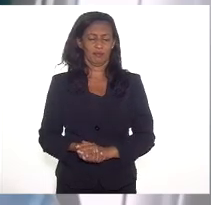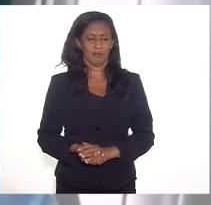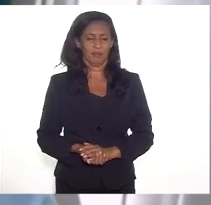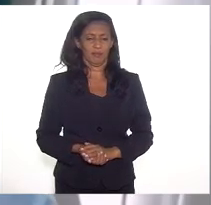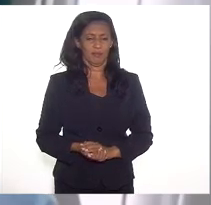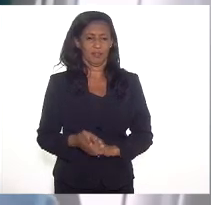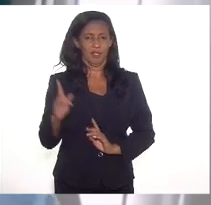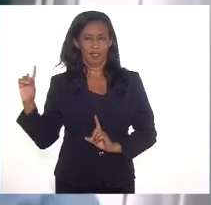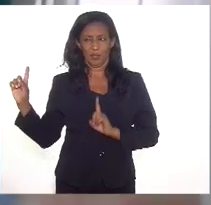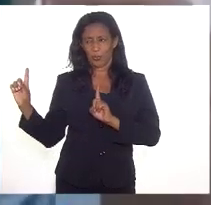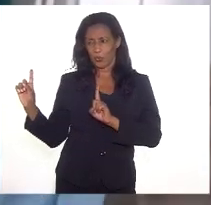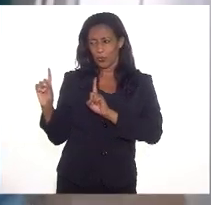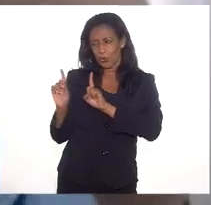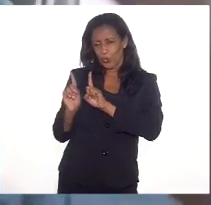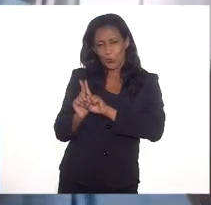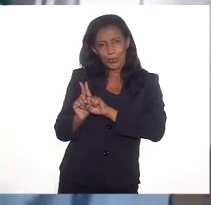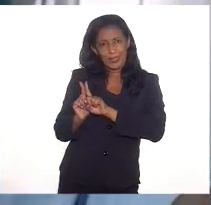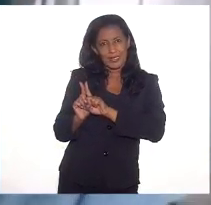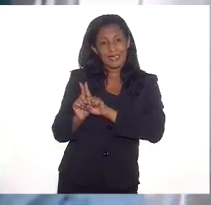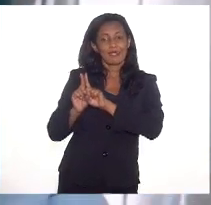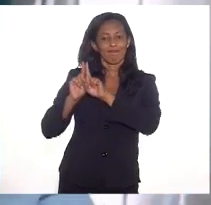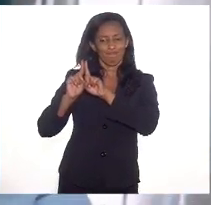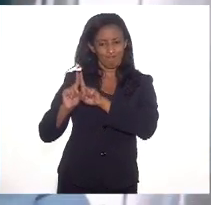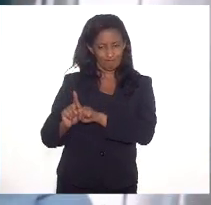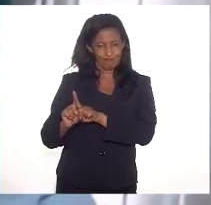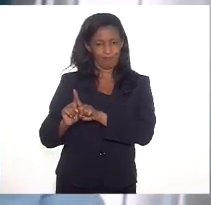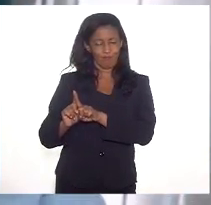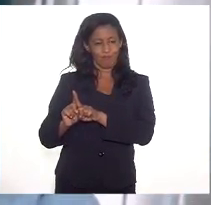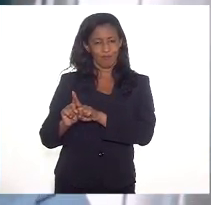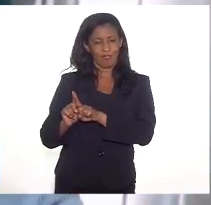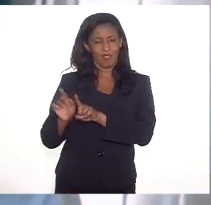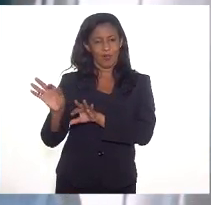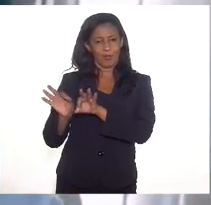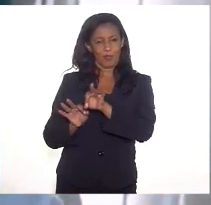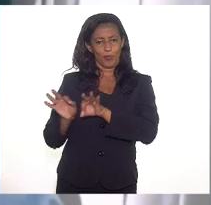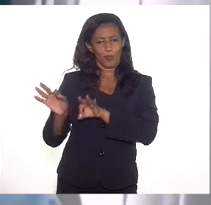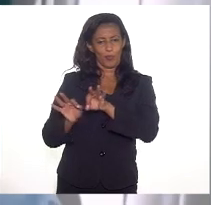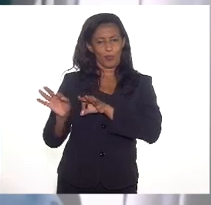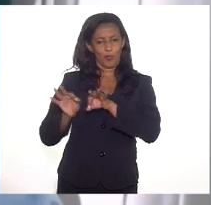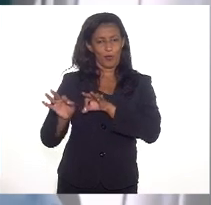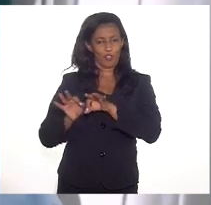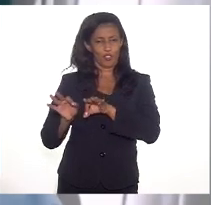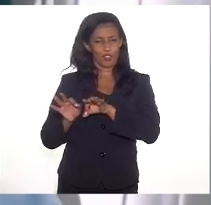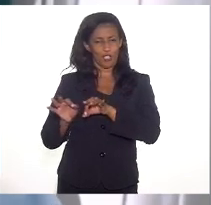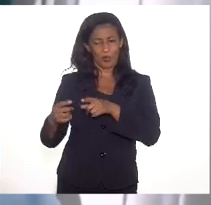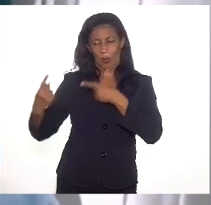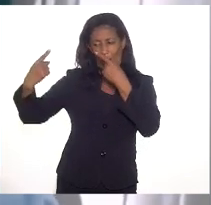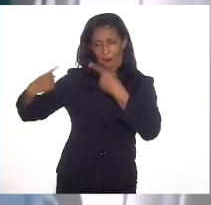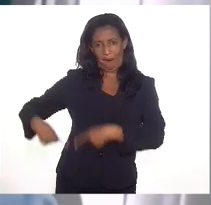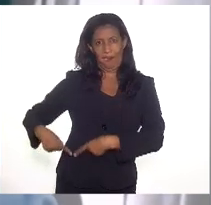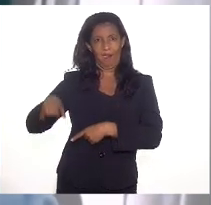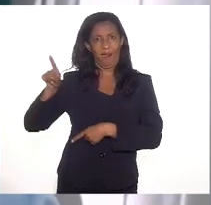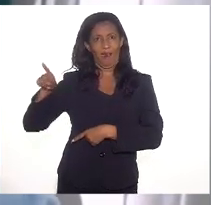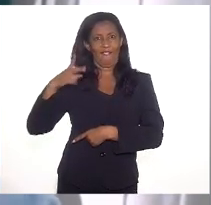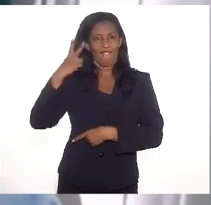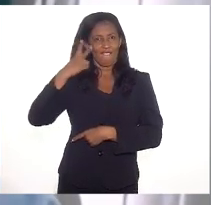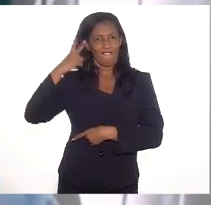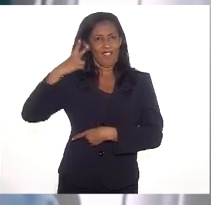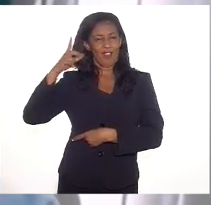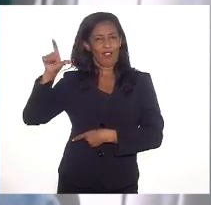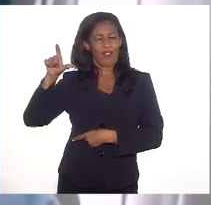Ele se aproximou do nosso então nascente projeto de disputar uma cadeira na Câmara Municipal de Niterói. E,